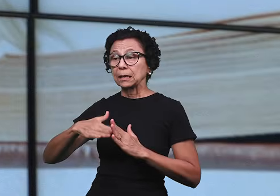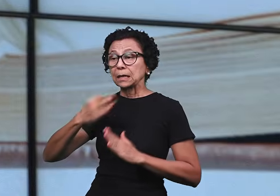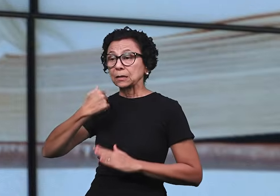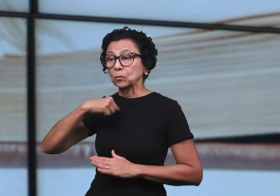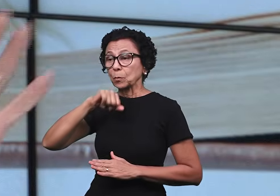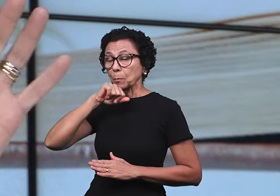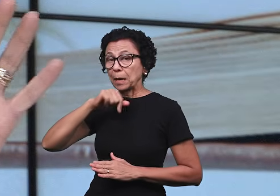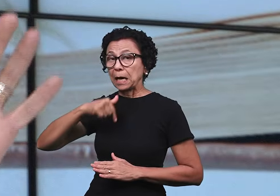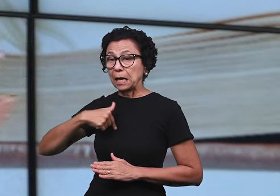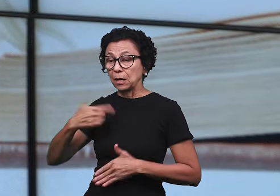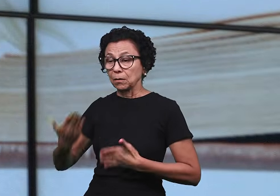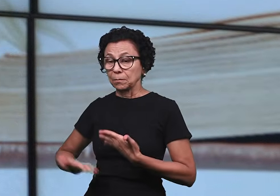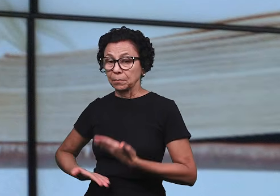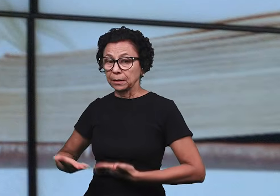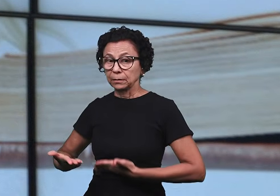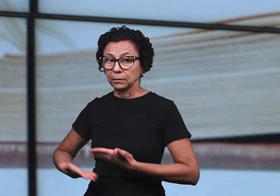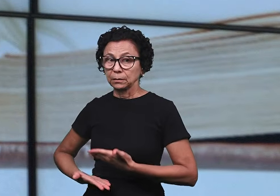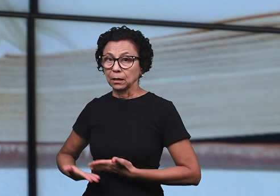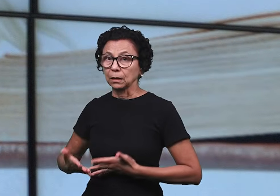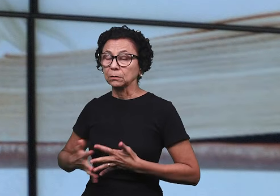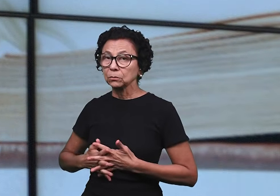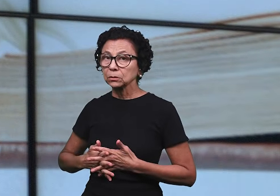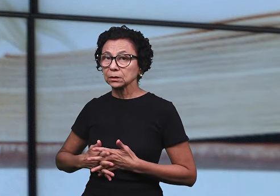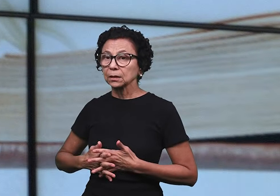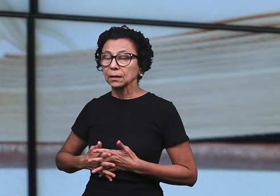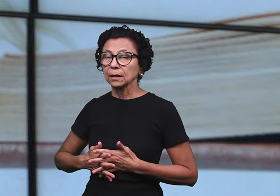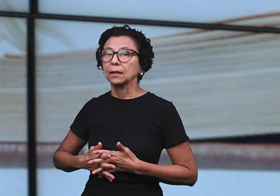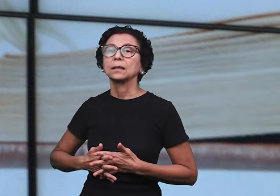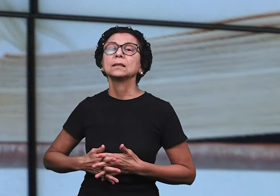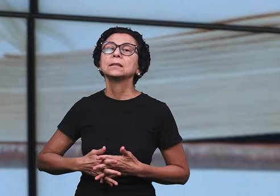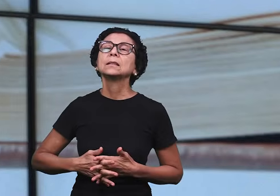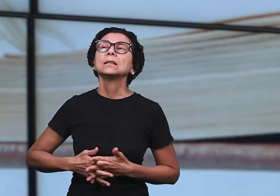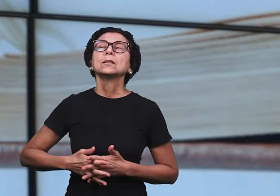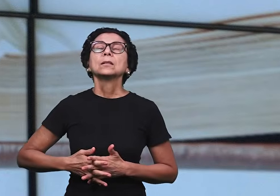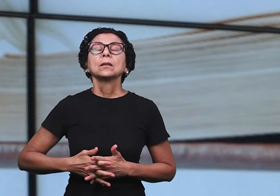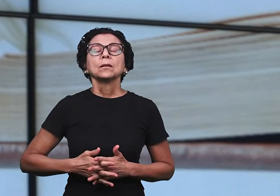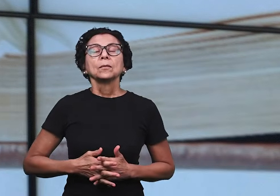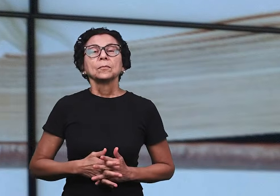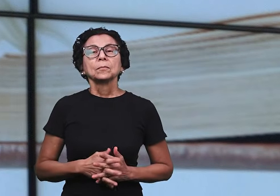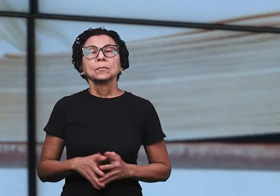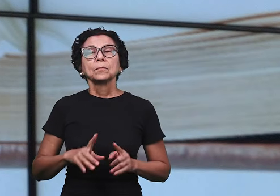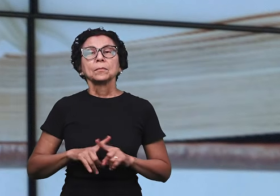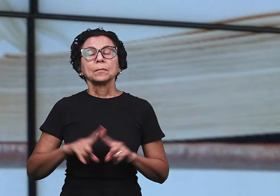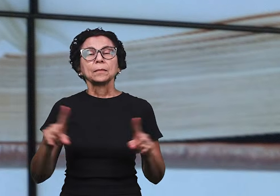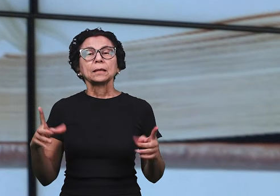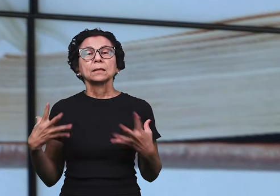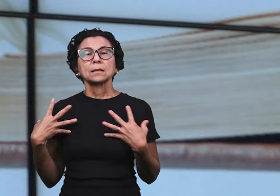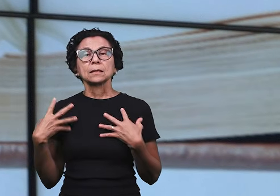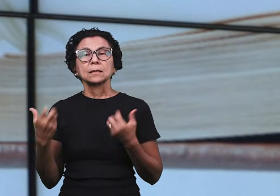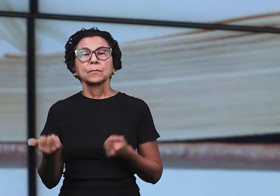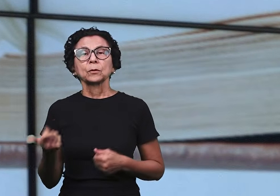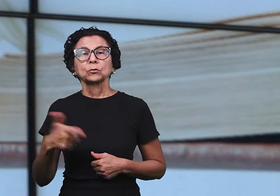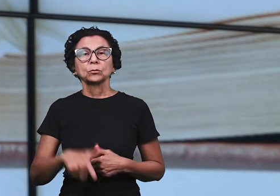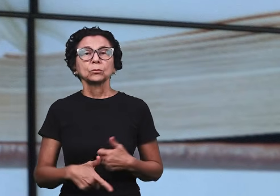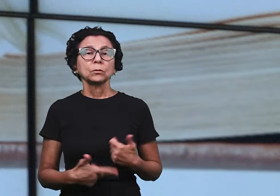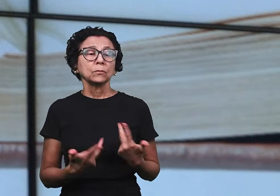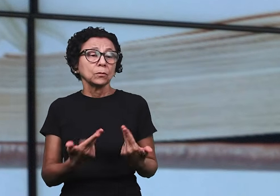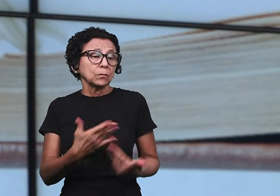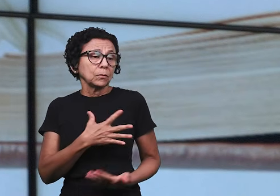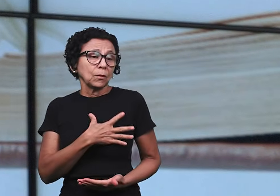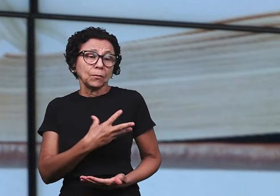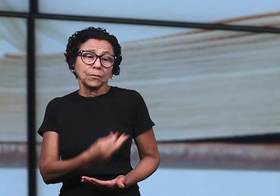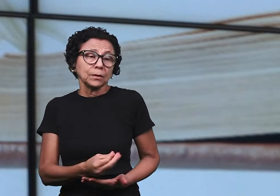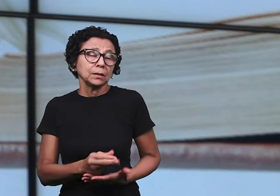pai. É isso que eu quero. Mas o pai não nos vê assim, ele nos vê como filhos, como nós realmente somos. E que